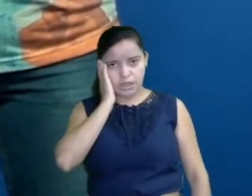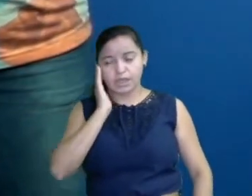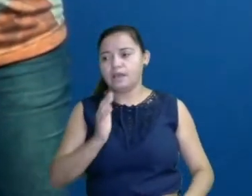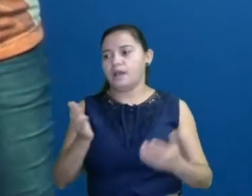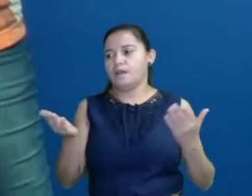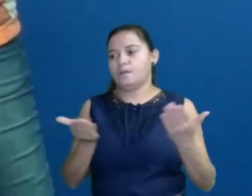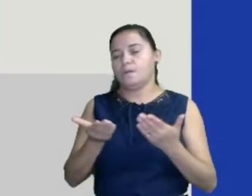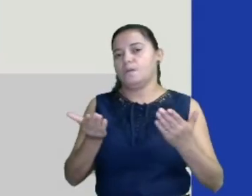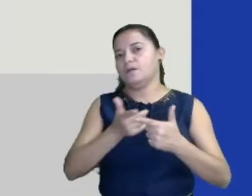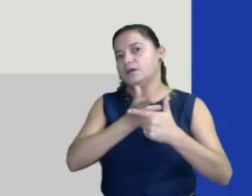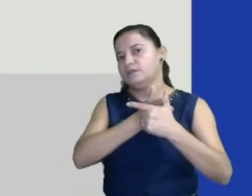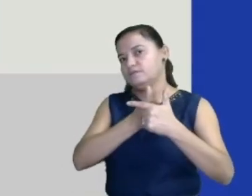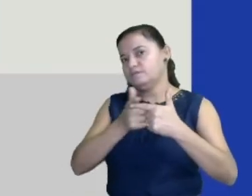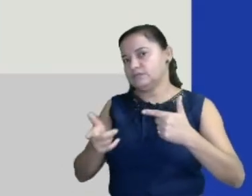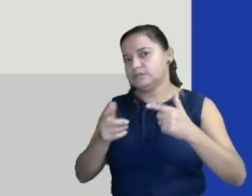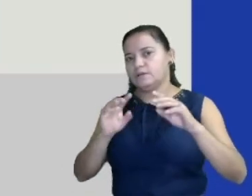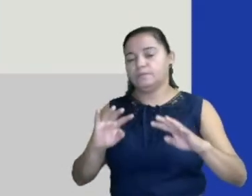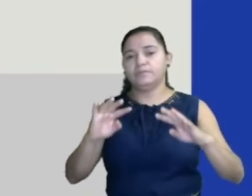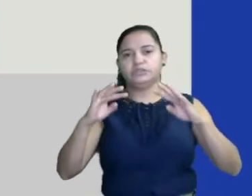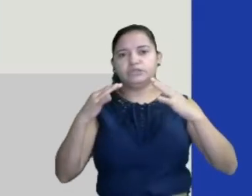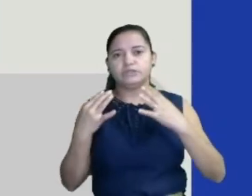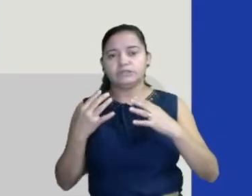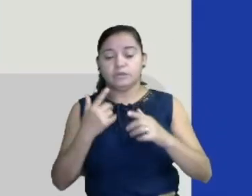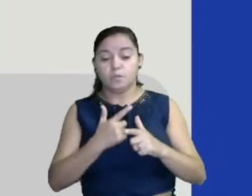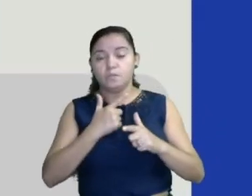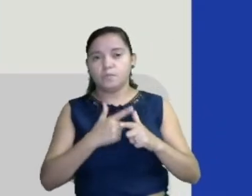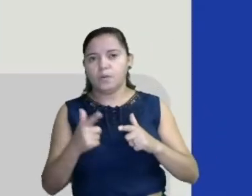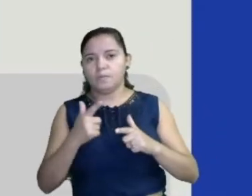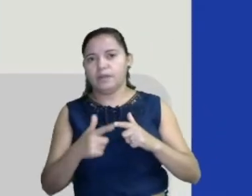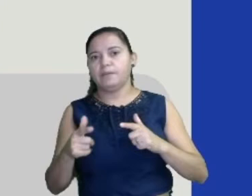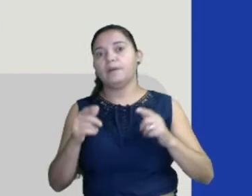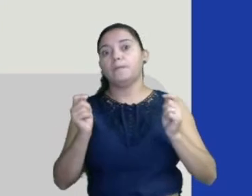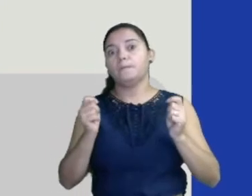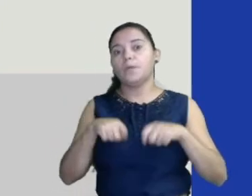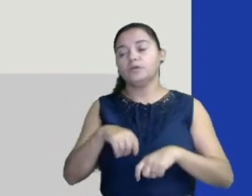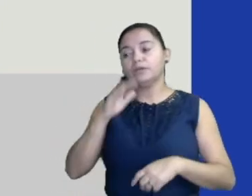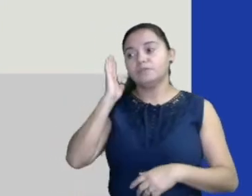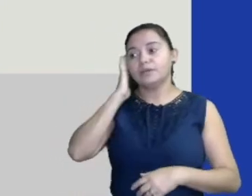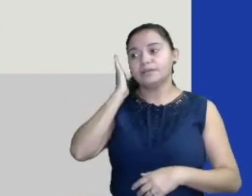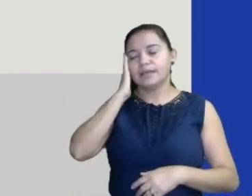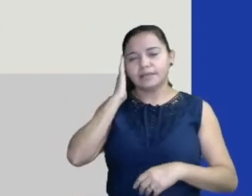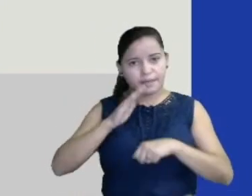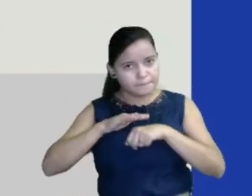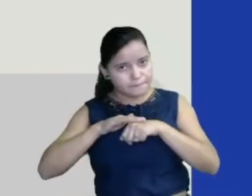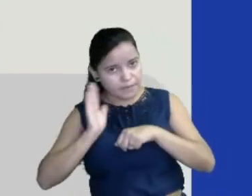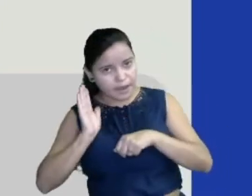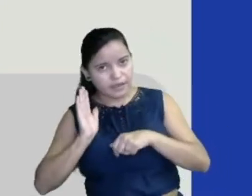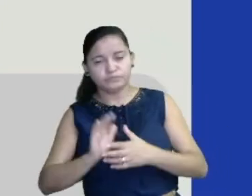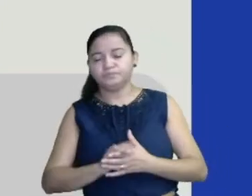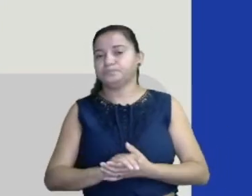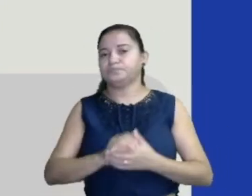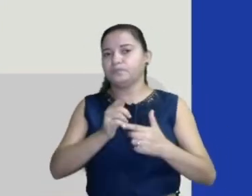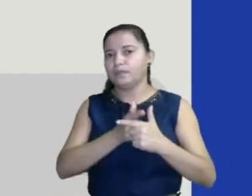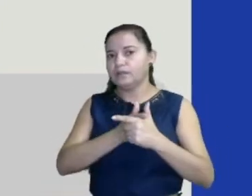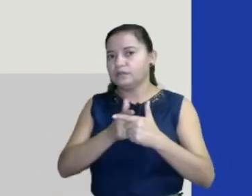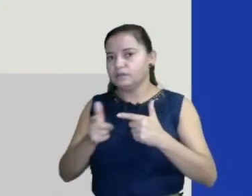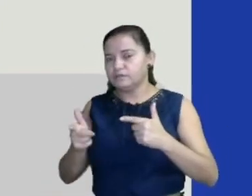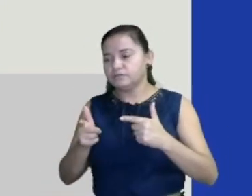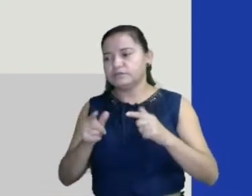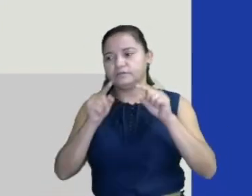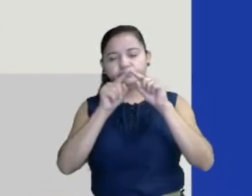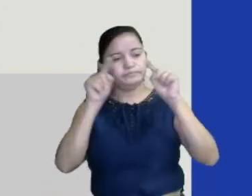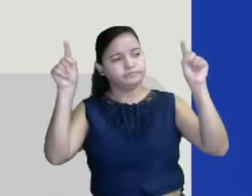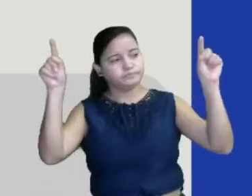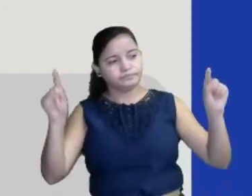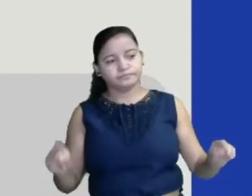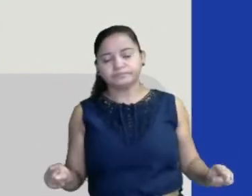agora para parte da divisão Presta atenção aí ao problema para que a gente possa entender um pouco as divisões propostas no quadro abaixo